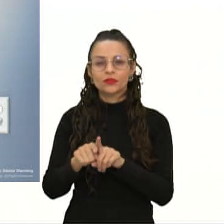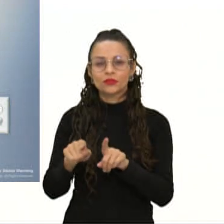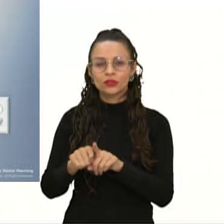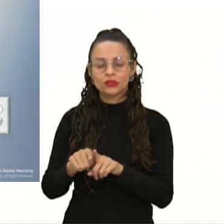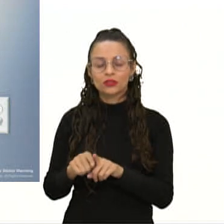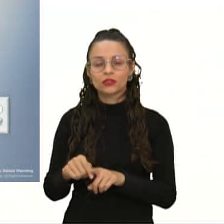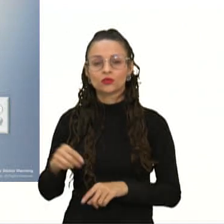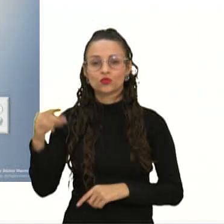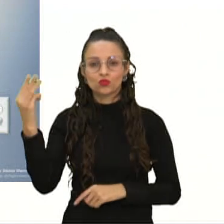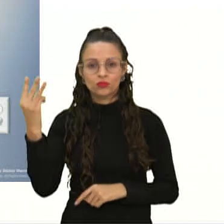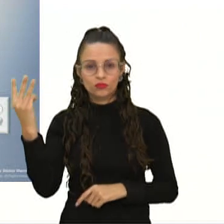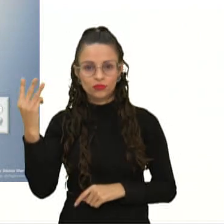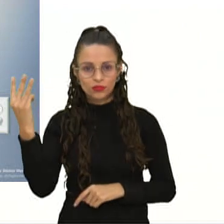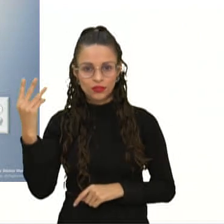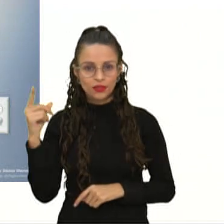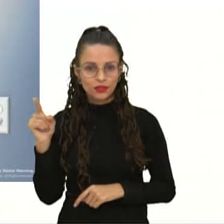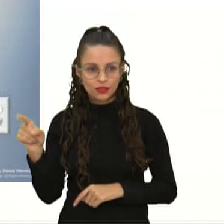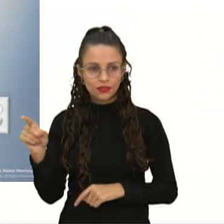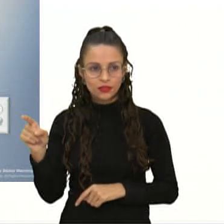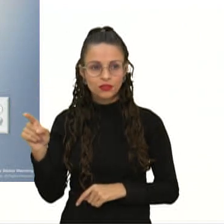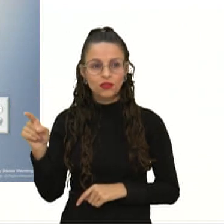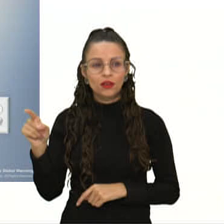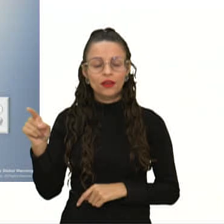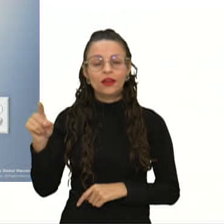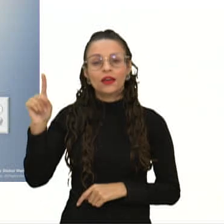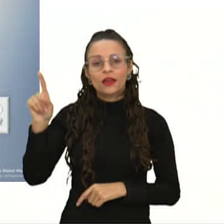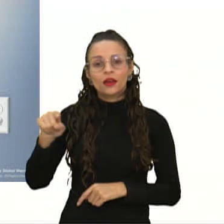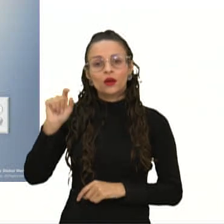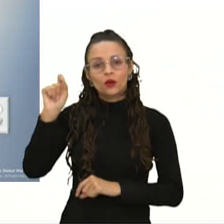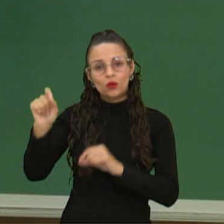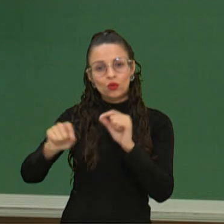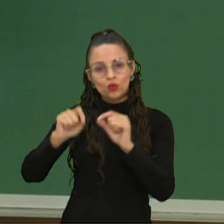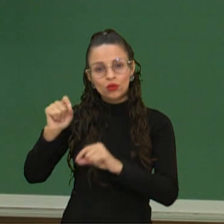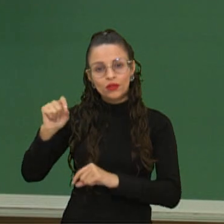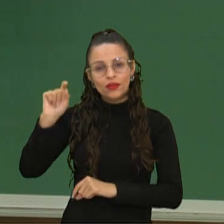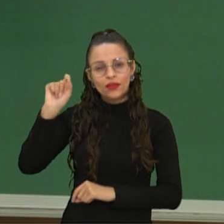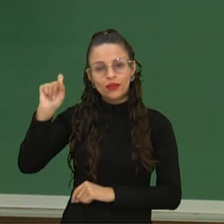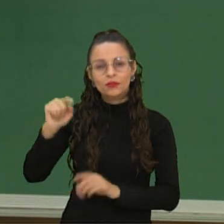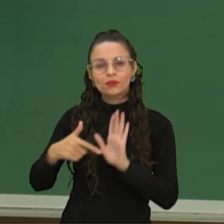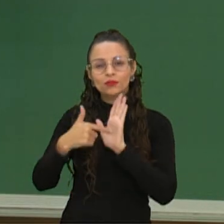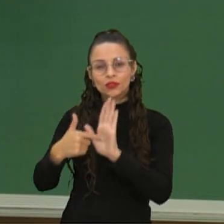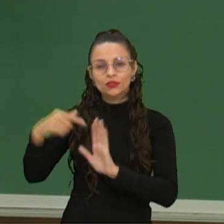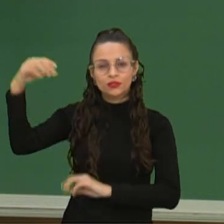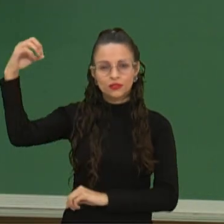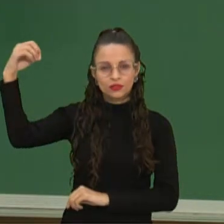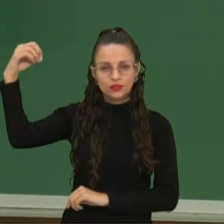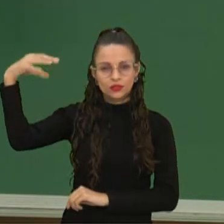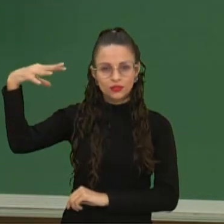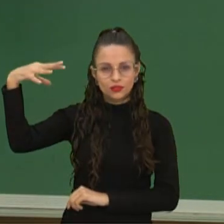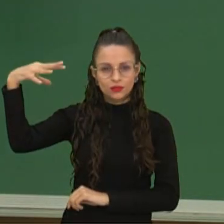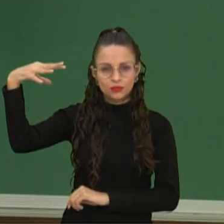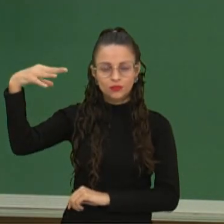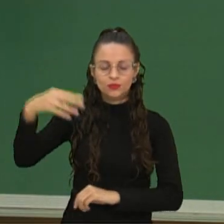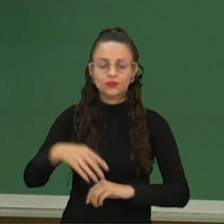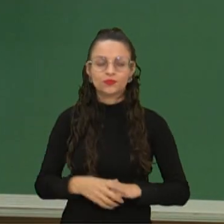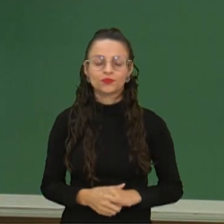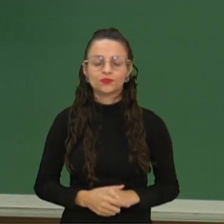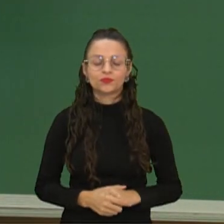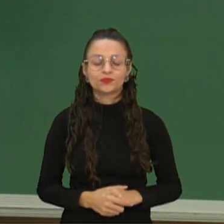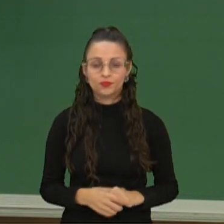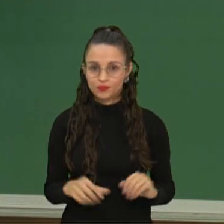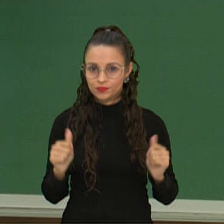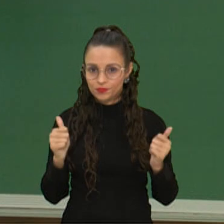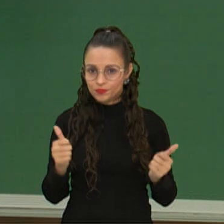no anúncio número 3, a lamp, a alta temperatura do planeta sendo representada por um abajur, por uma lâmpada,